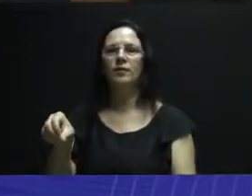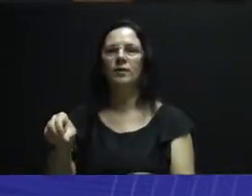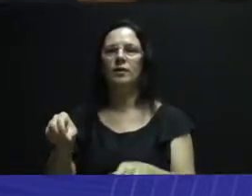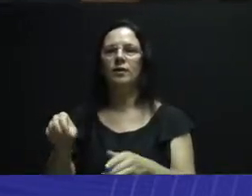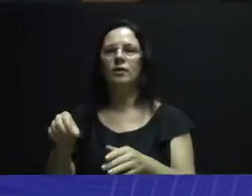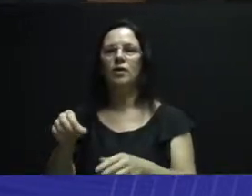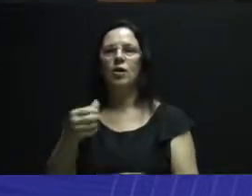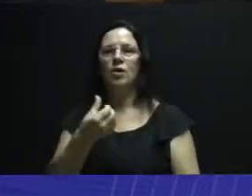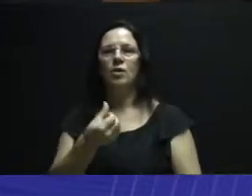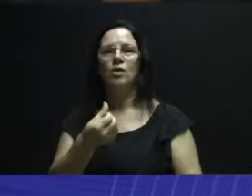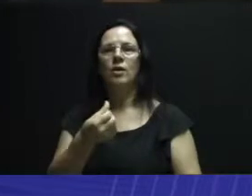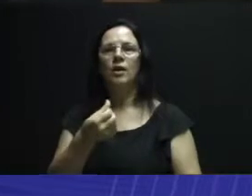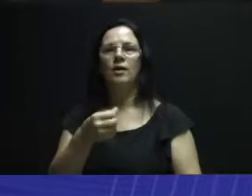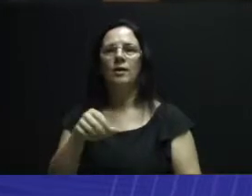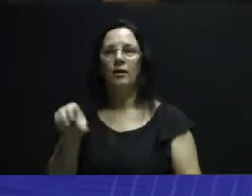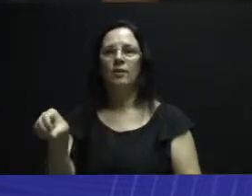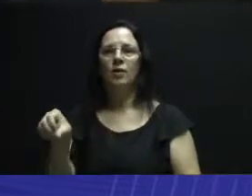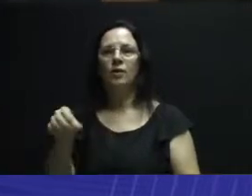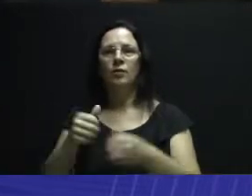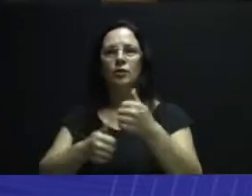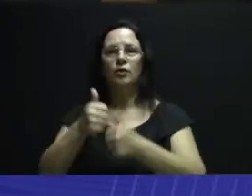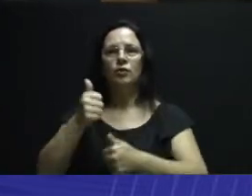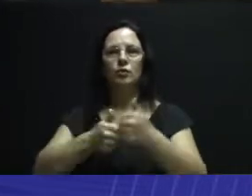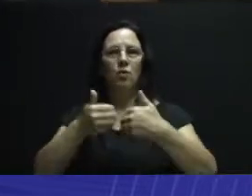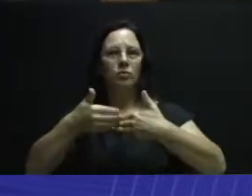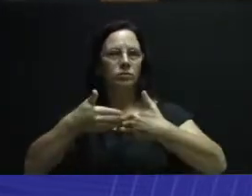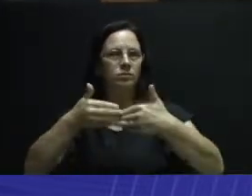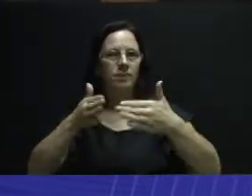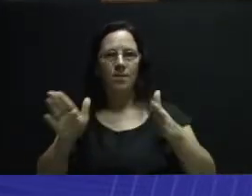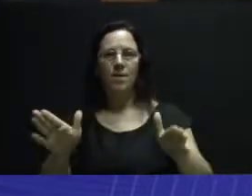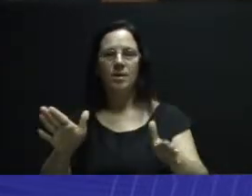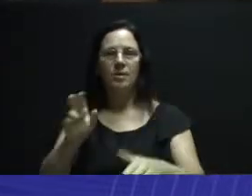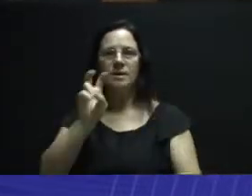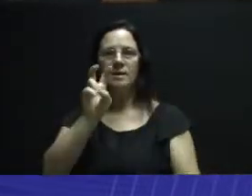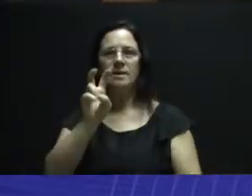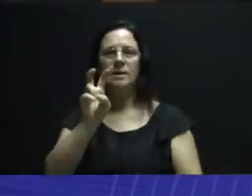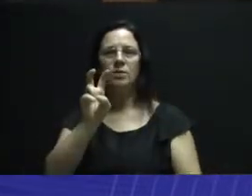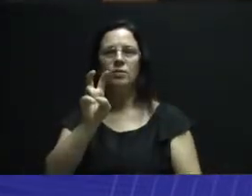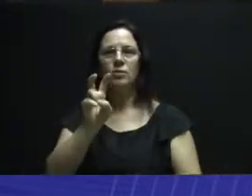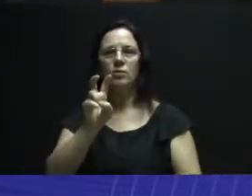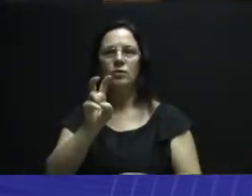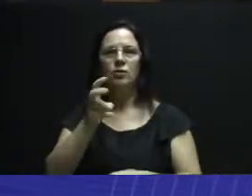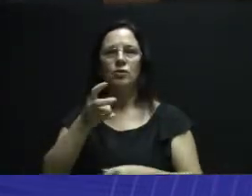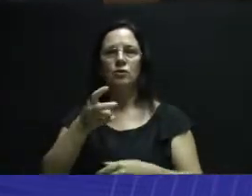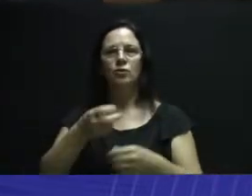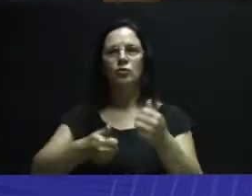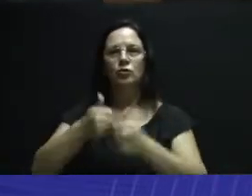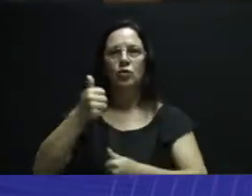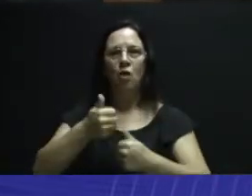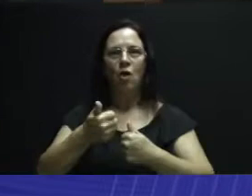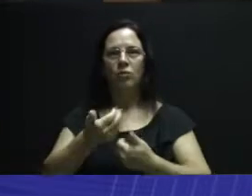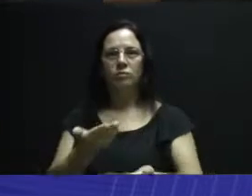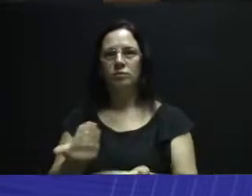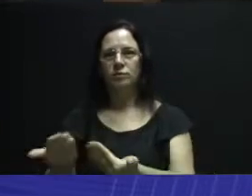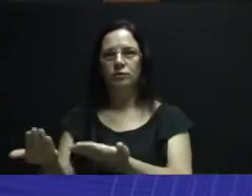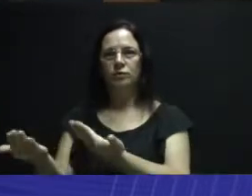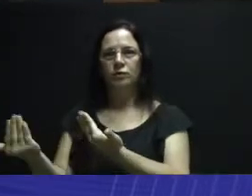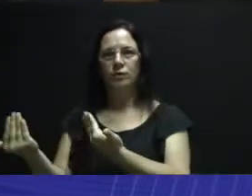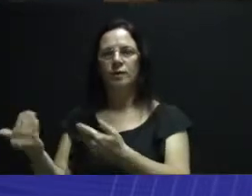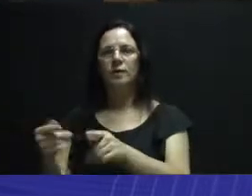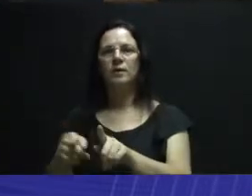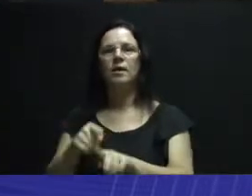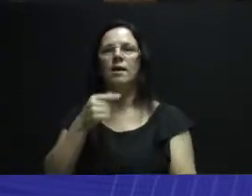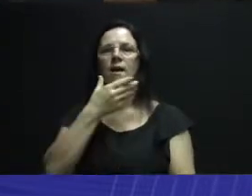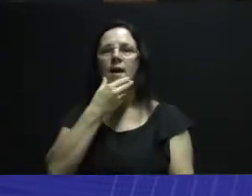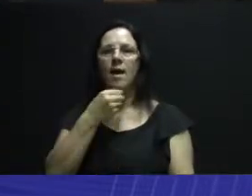9 jogos regionais, 9 jogos abertos e 5 jogos da juventude. Atualmente, Carlos